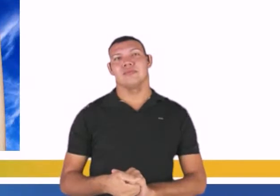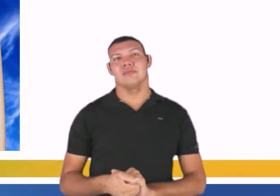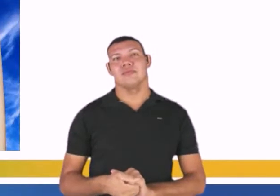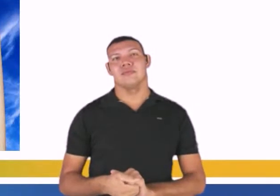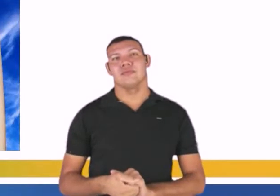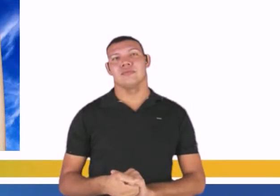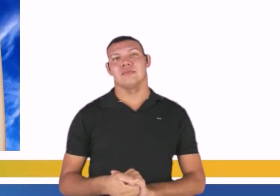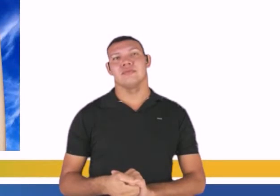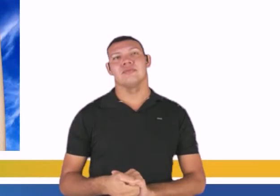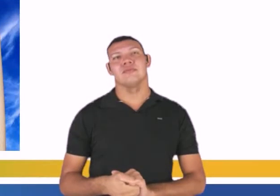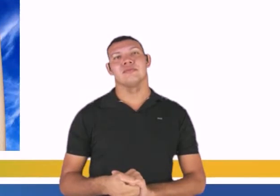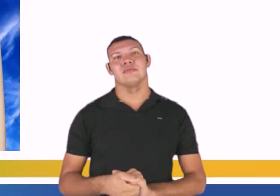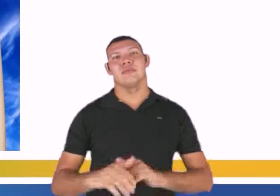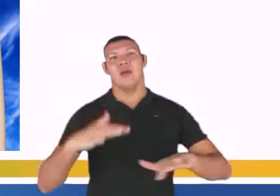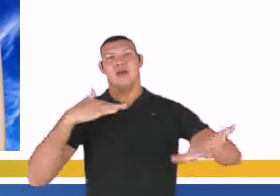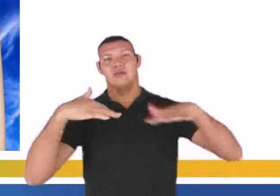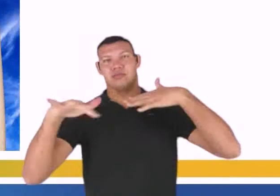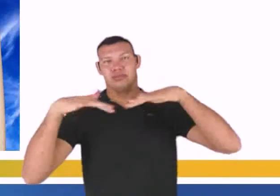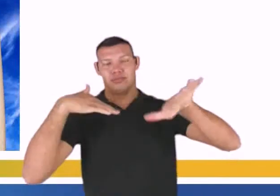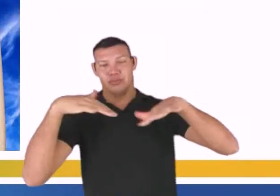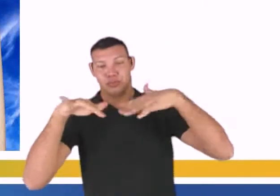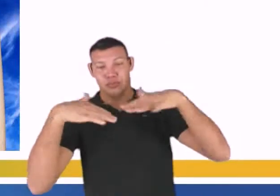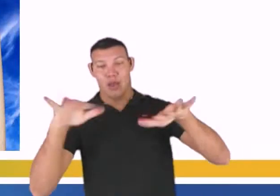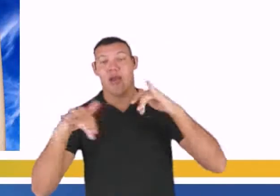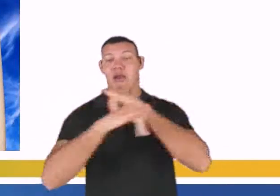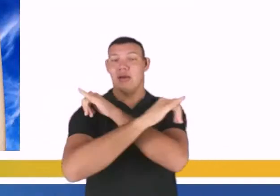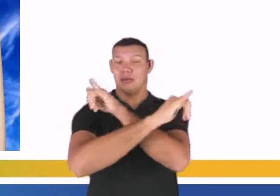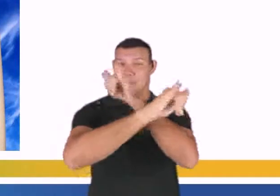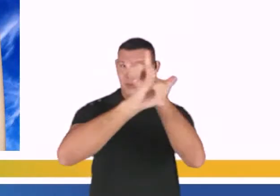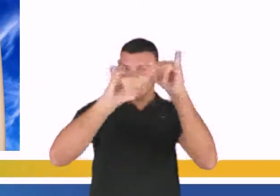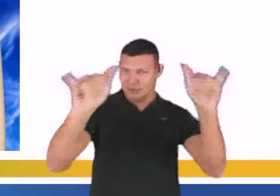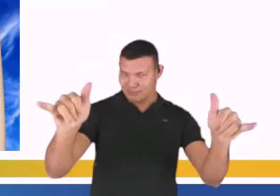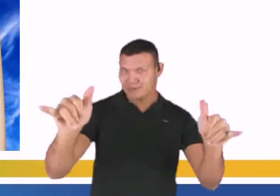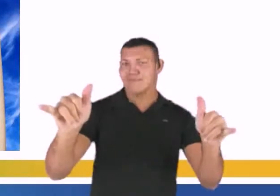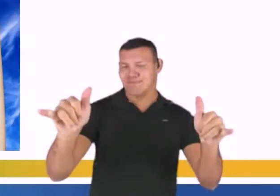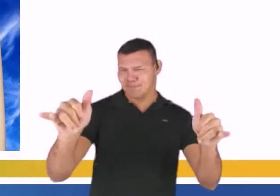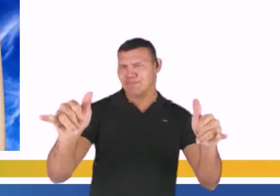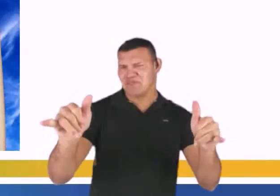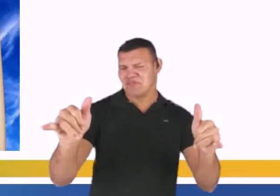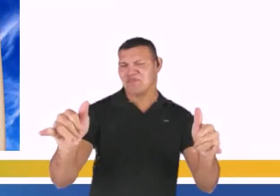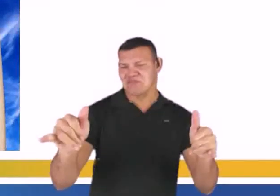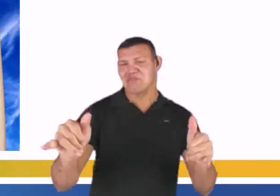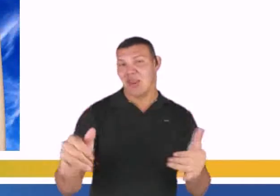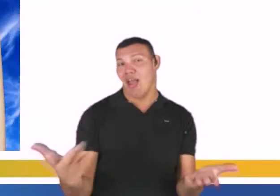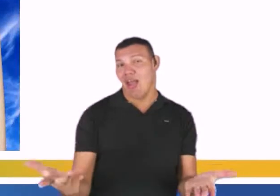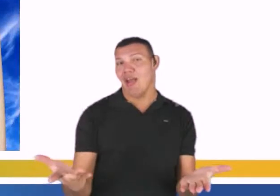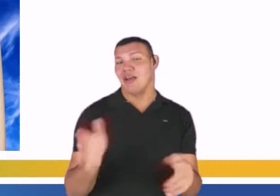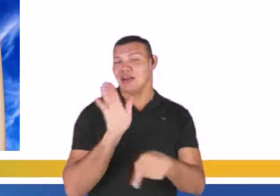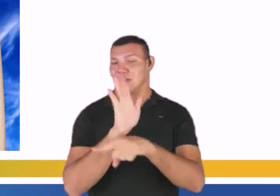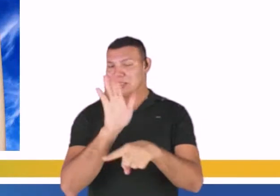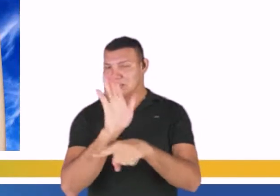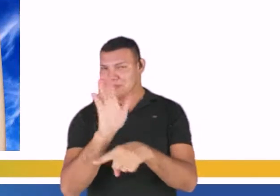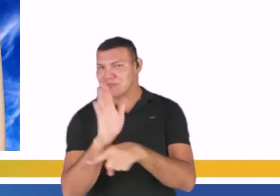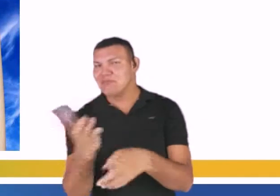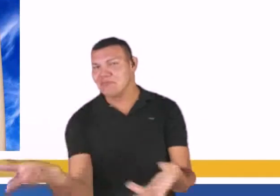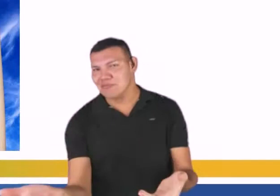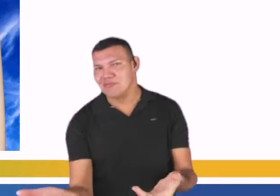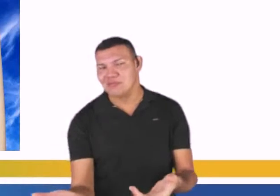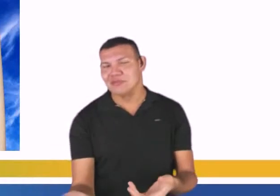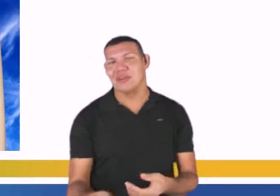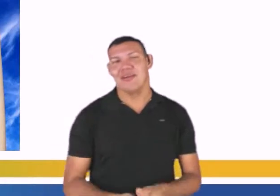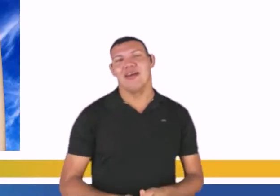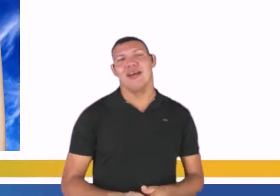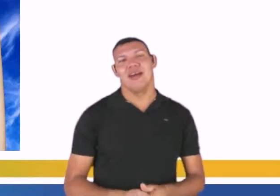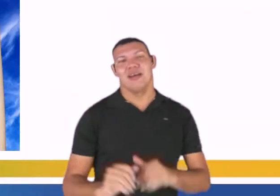propaganda, de movimento para sua propaganda. Então, fazendo o próprio anúncio de onde se anuncia. E